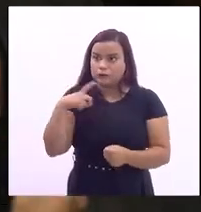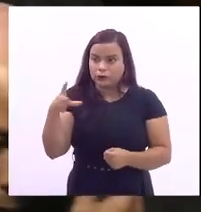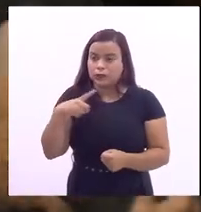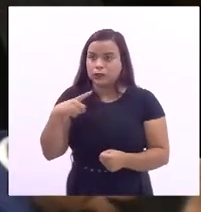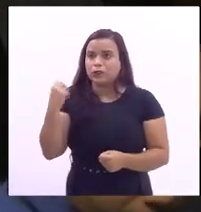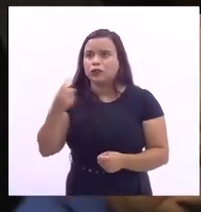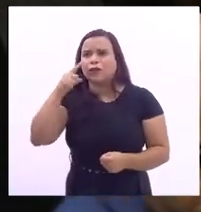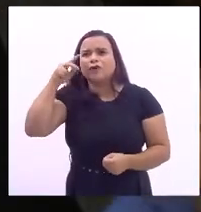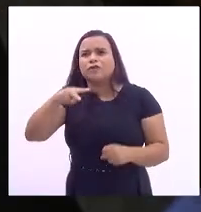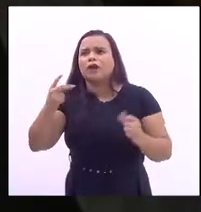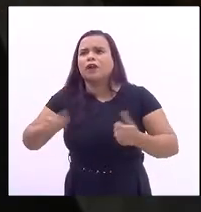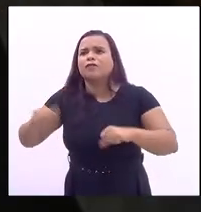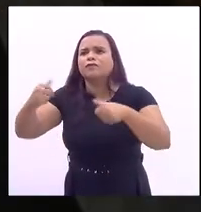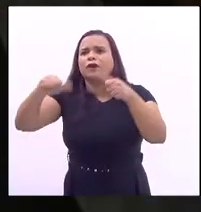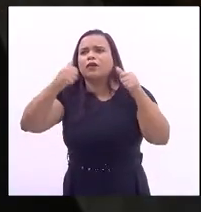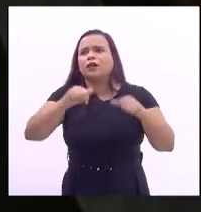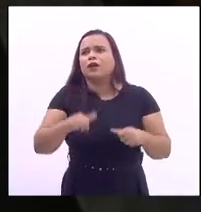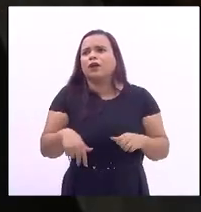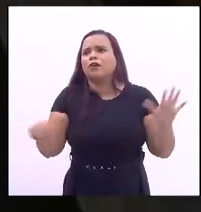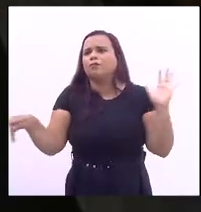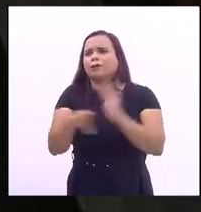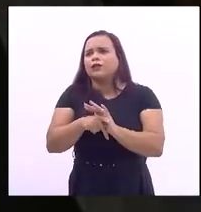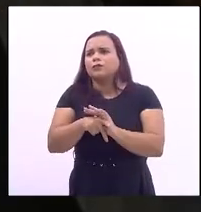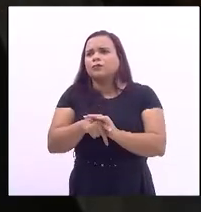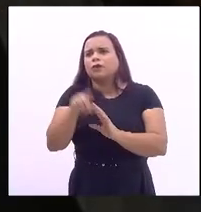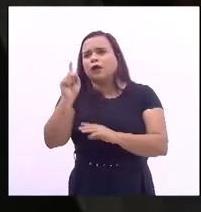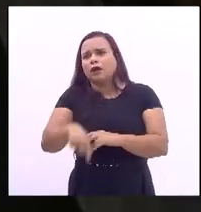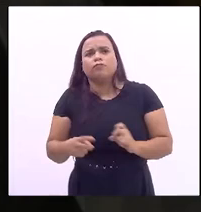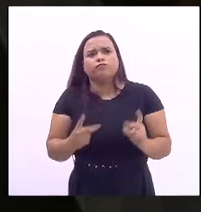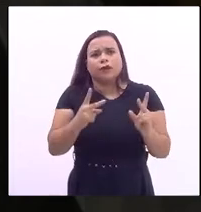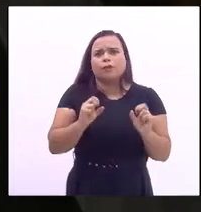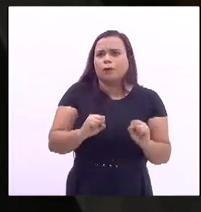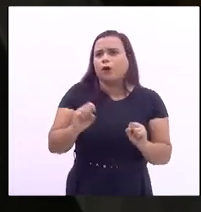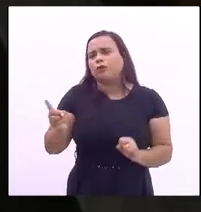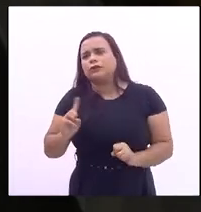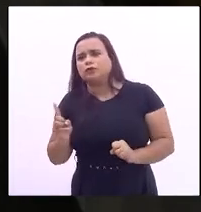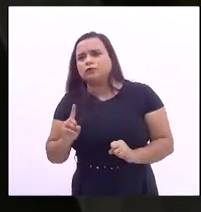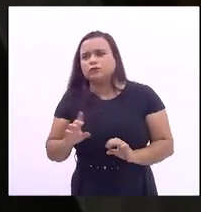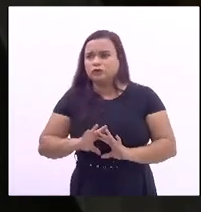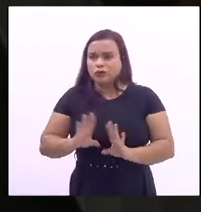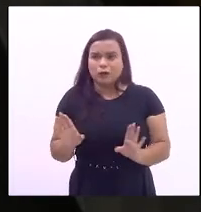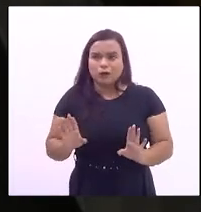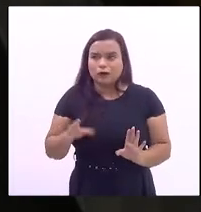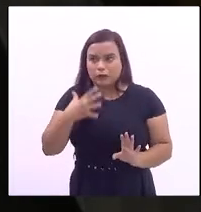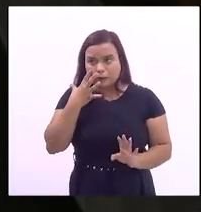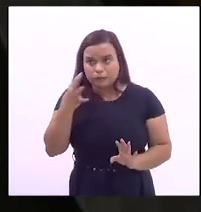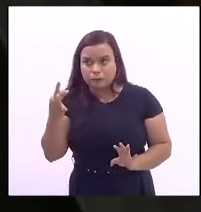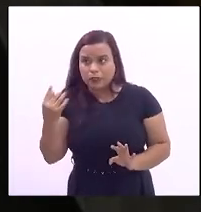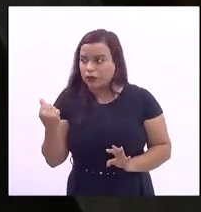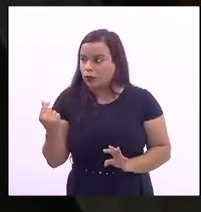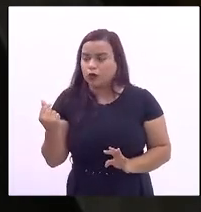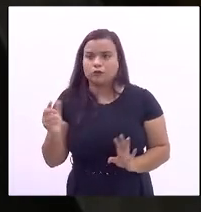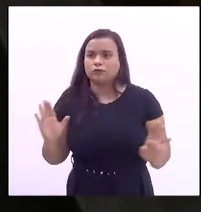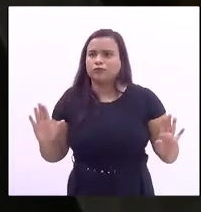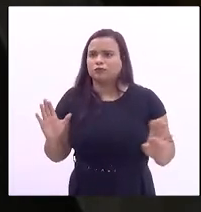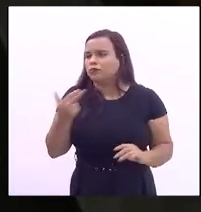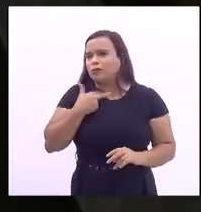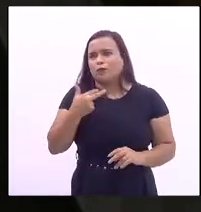somente se o patrimônio deve ser alienado ou não sob o ponto de vista econômico